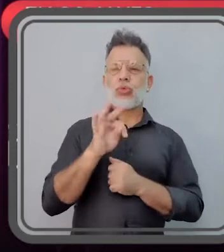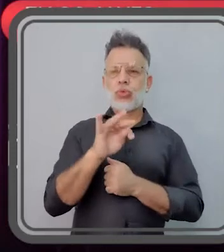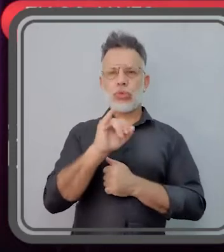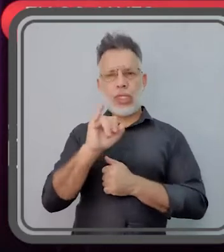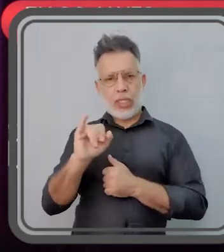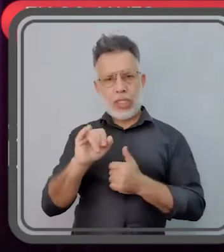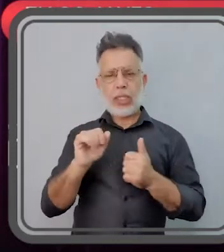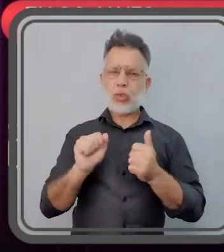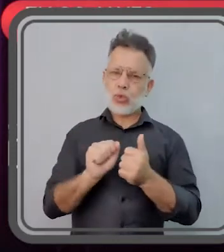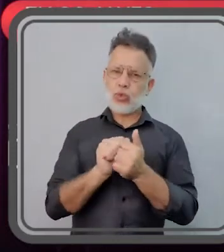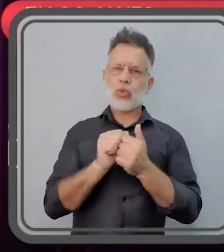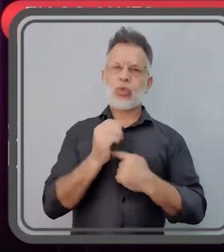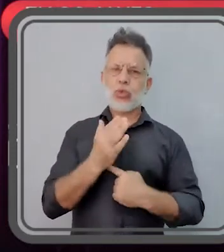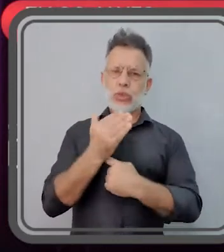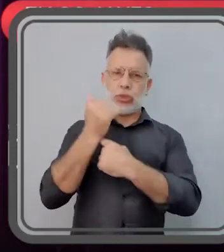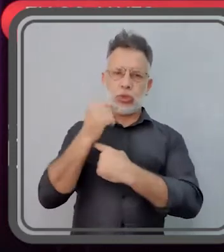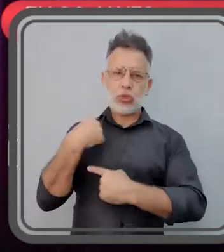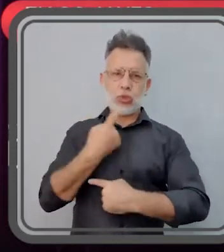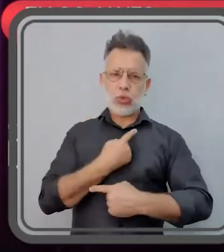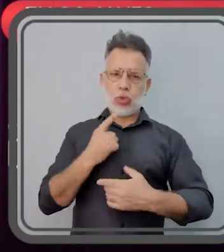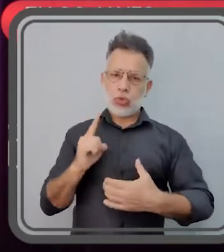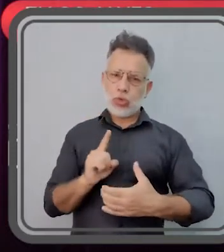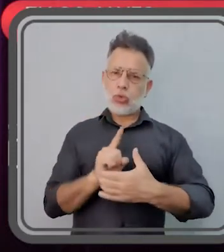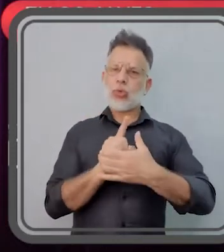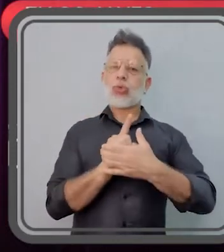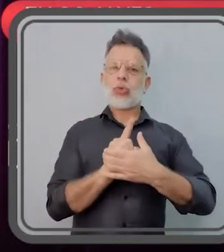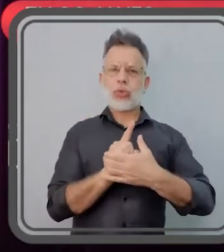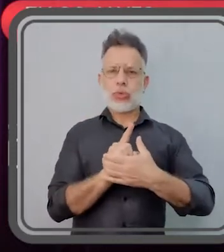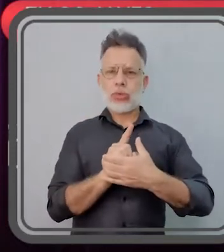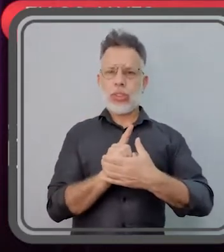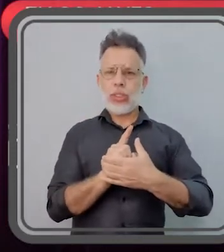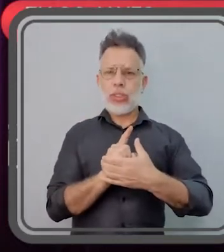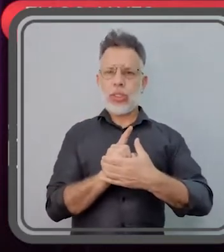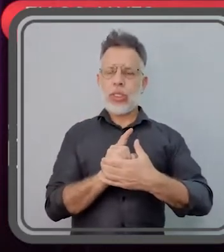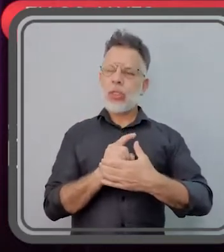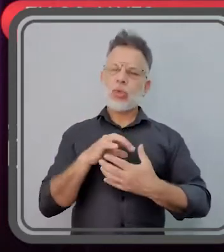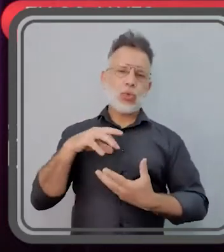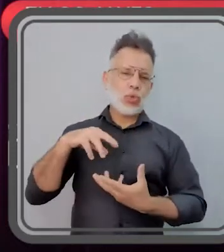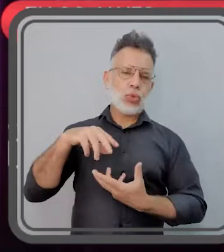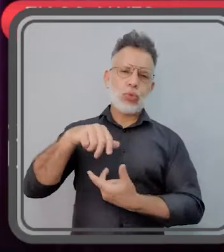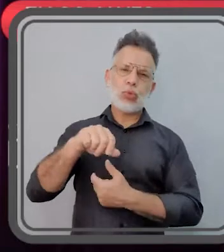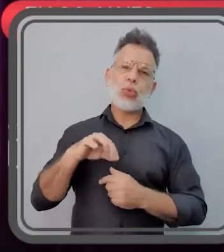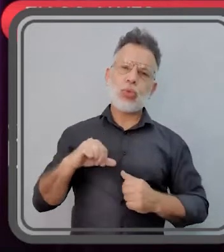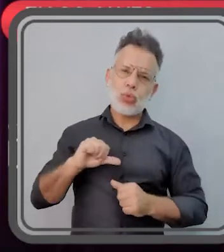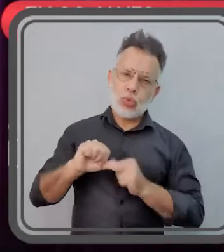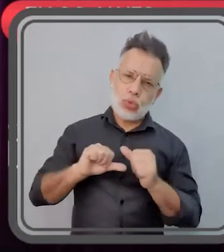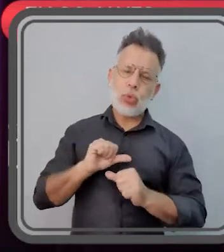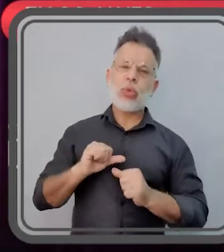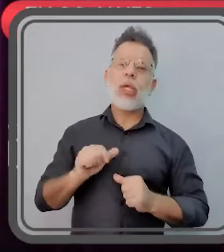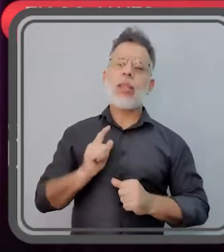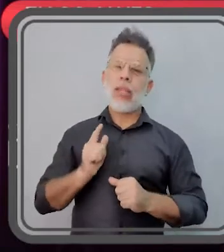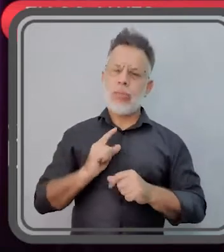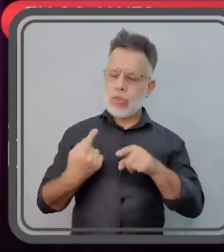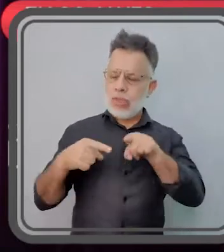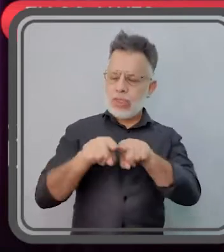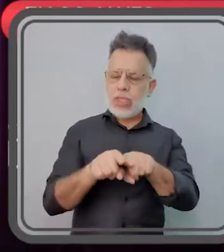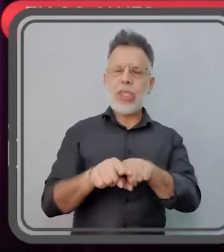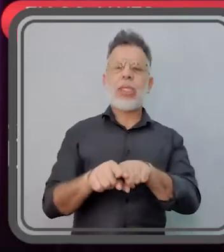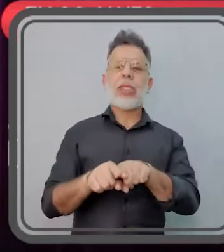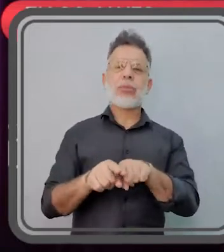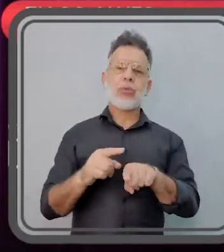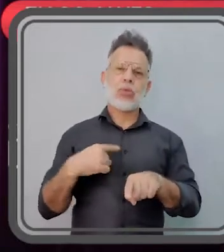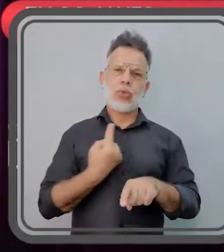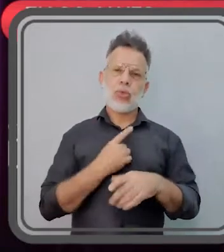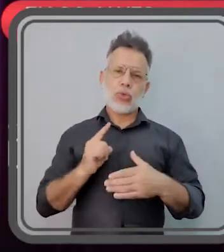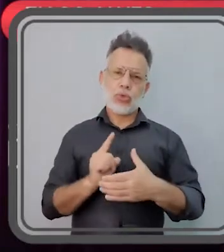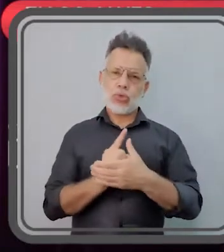faz parte da tecnologia dos nossos clientes, nós estamos fazendo muito grandes parcerias com nossos clientes, uma jornada